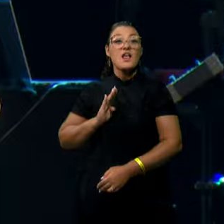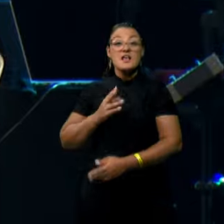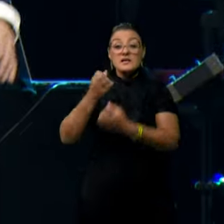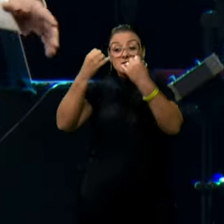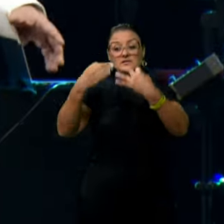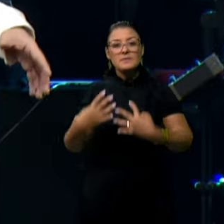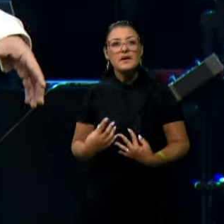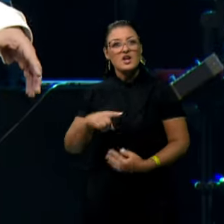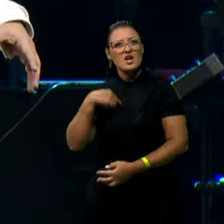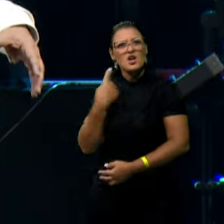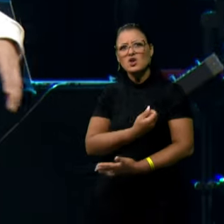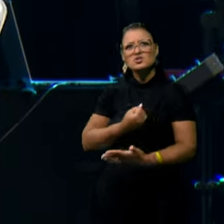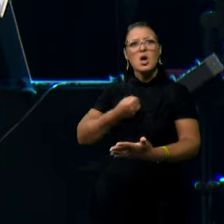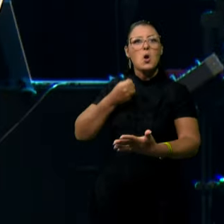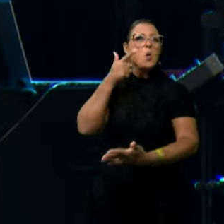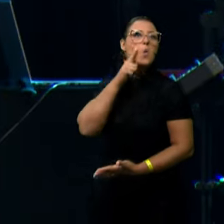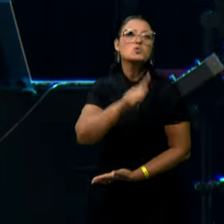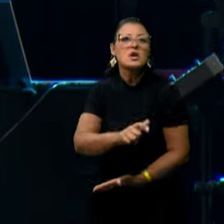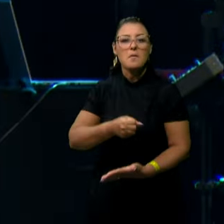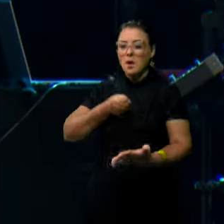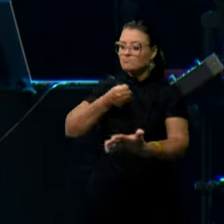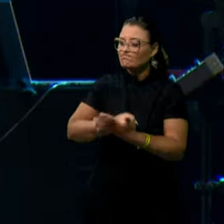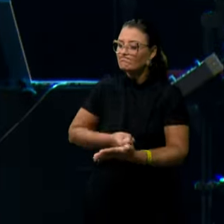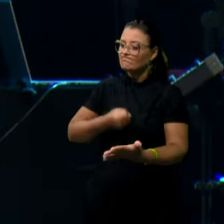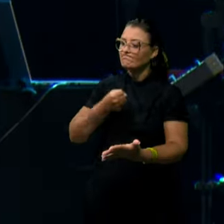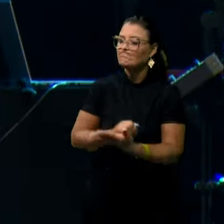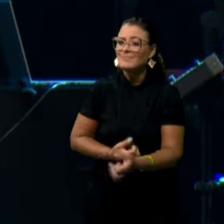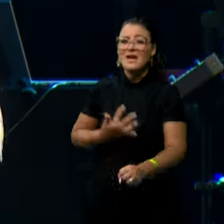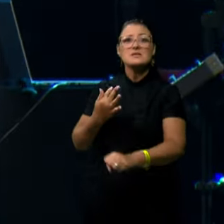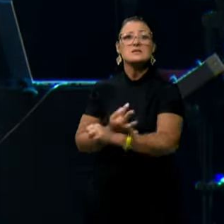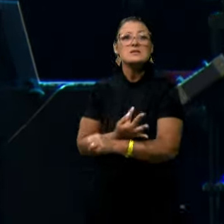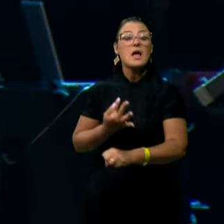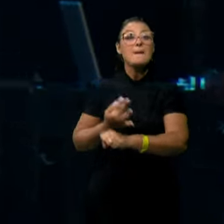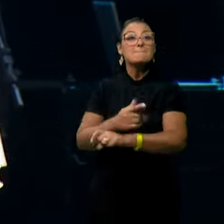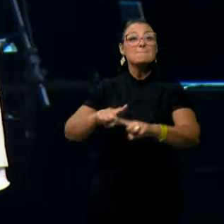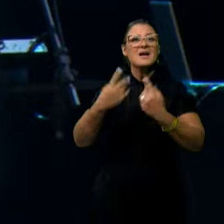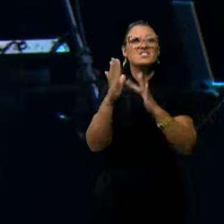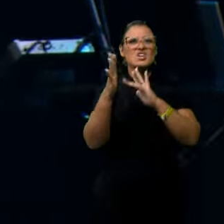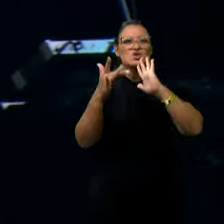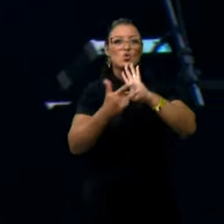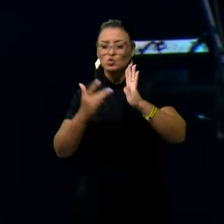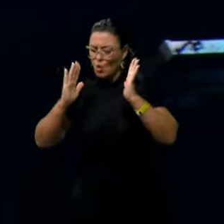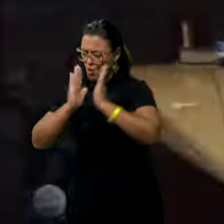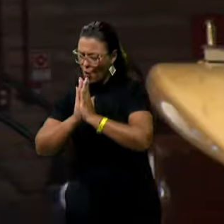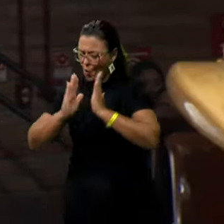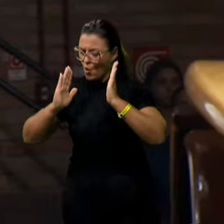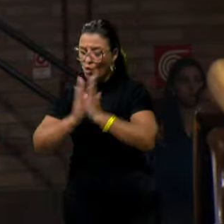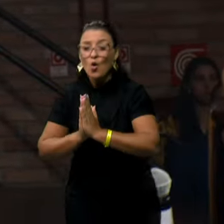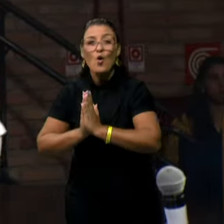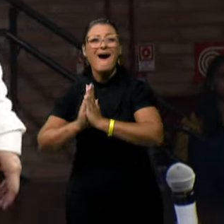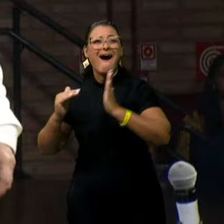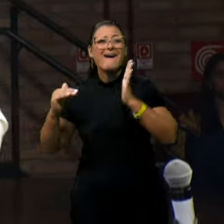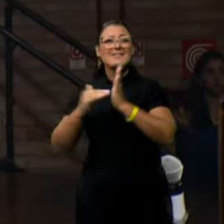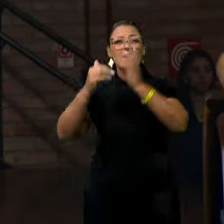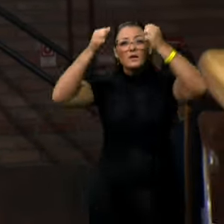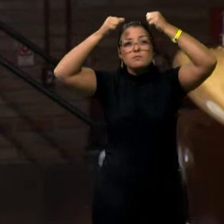Jesus estava orando jurou tão intensamente que gotas de sangue saíram dele isso não é uma metáfora